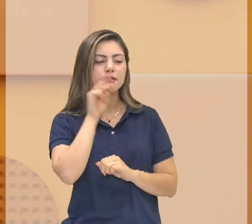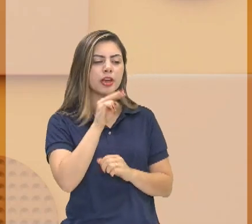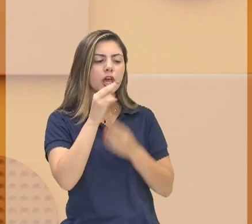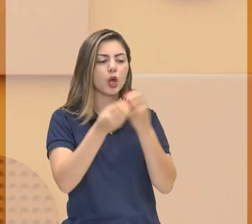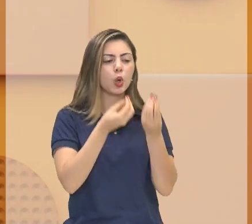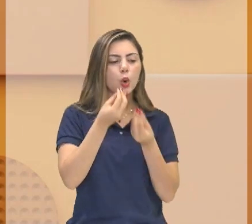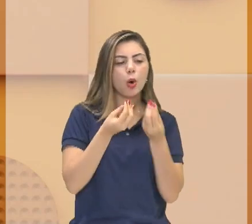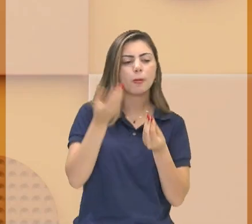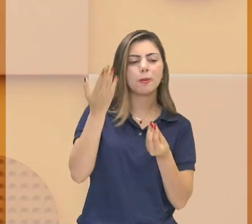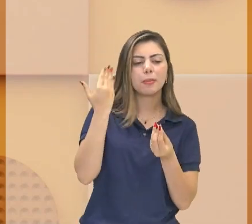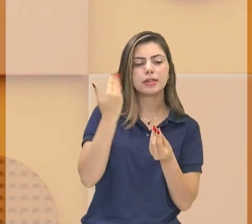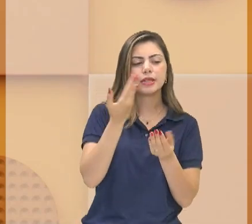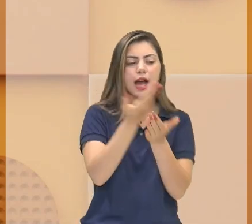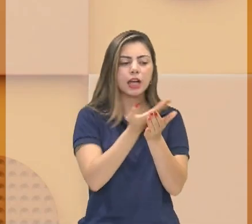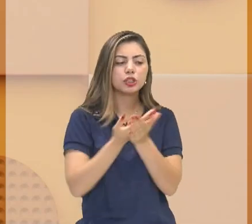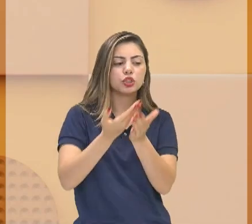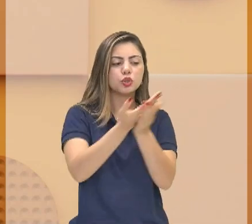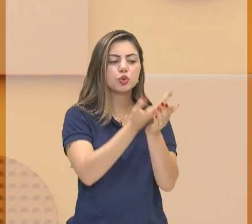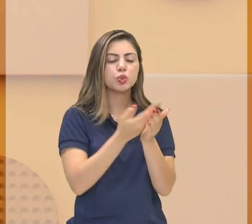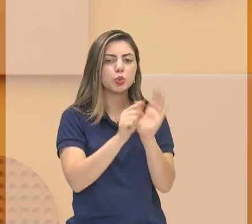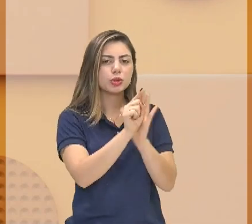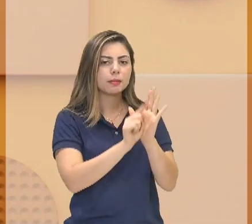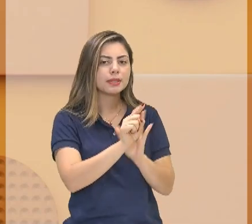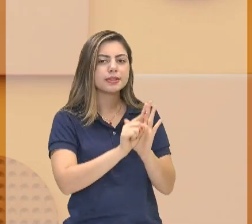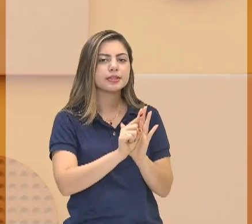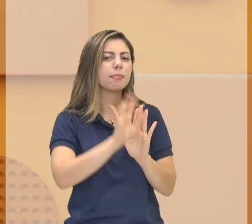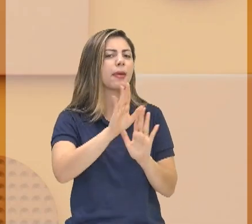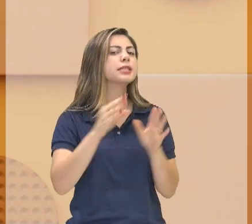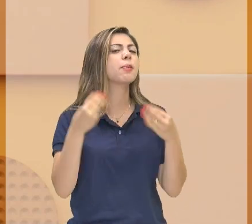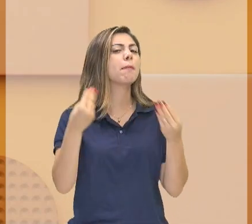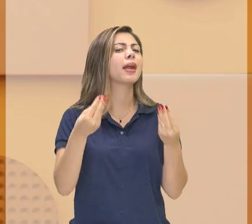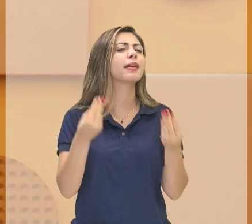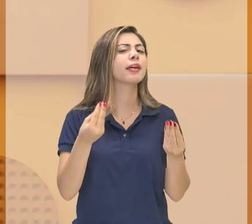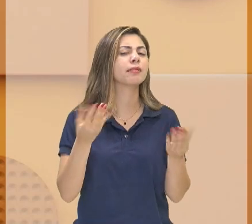justamente para, né, ter